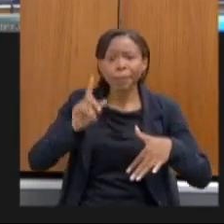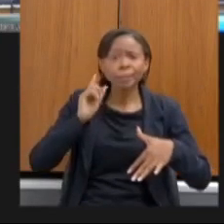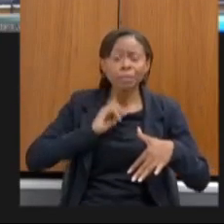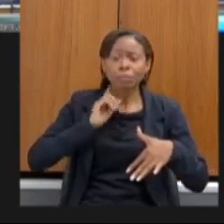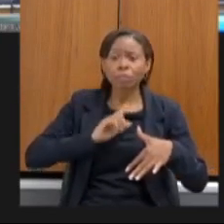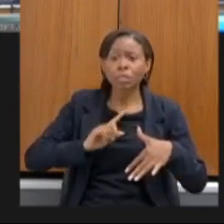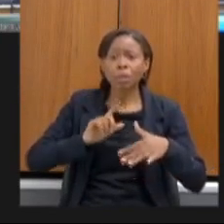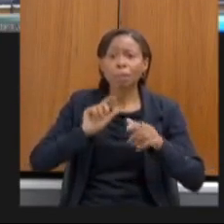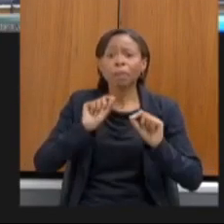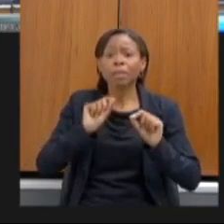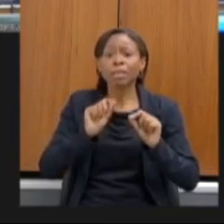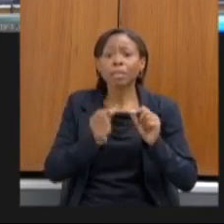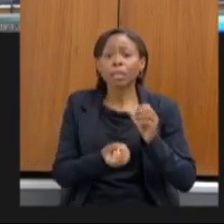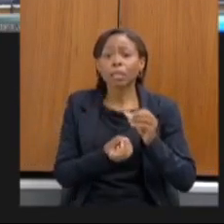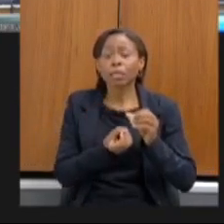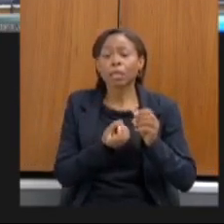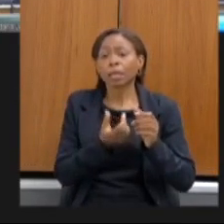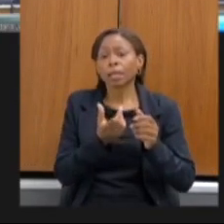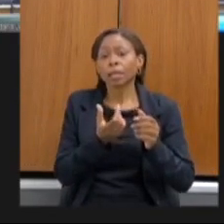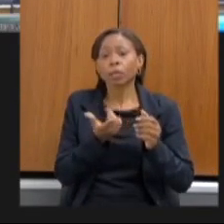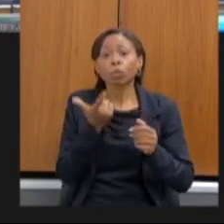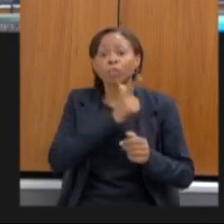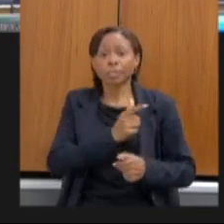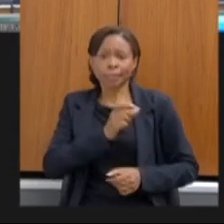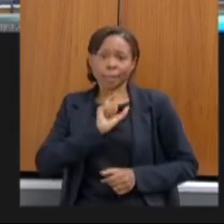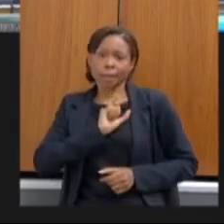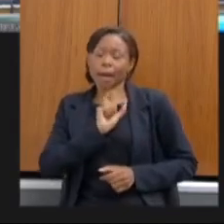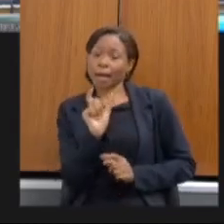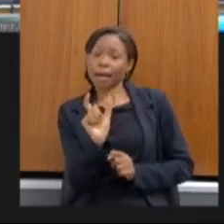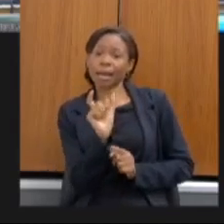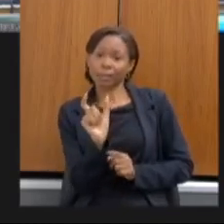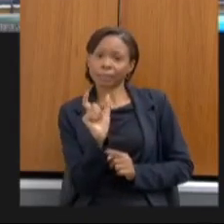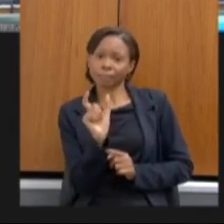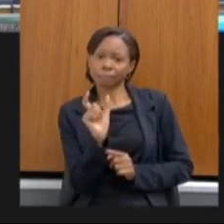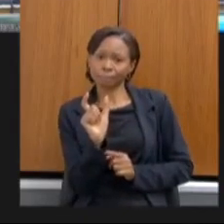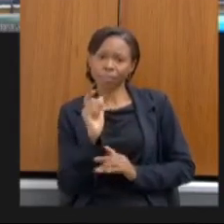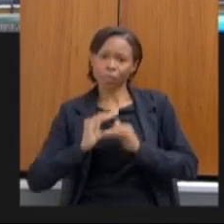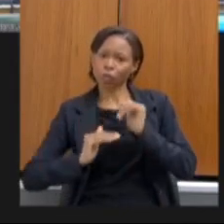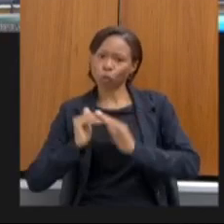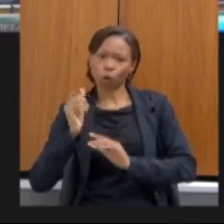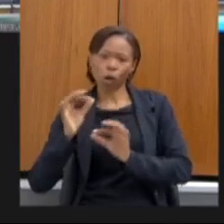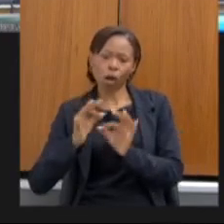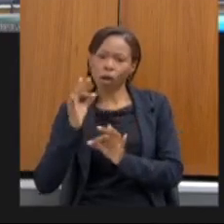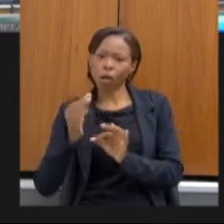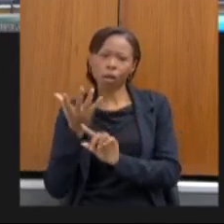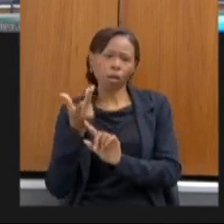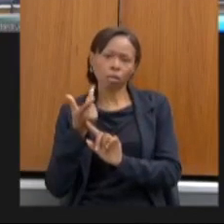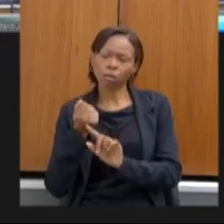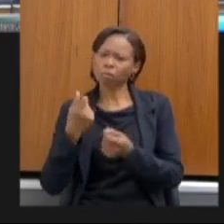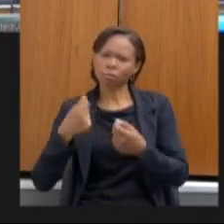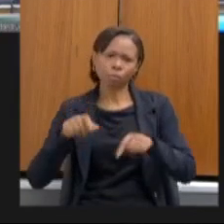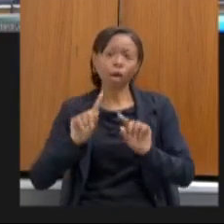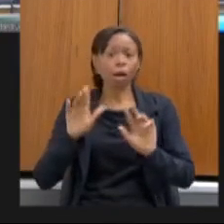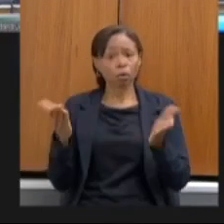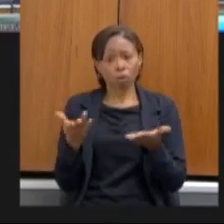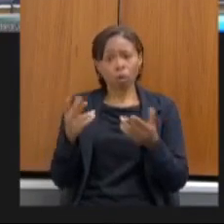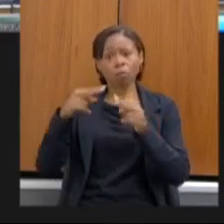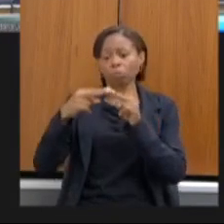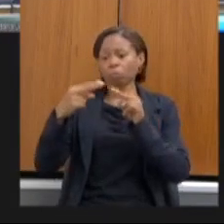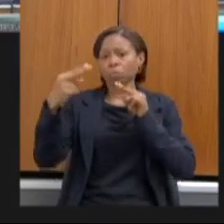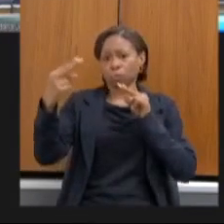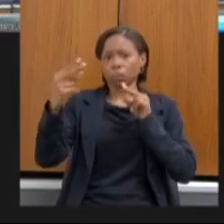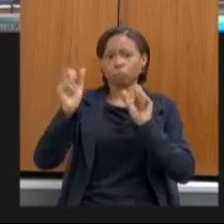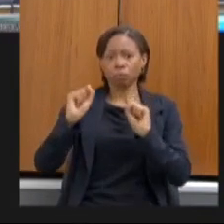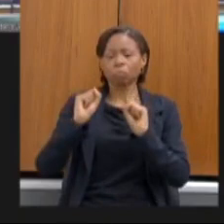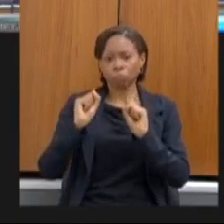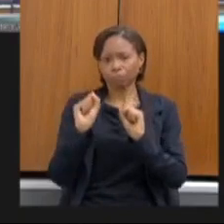então agora ela online e passa a ser mais inclusiva mais fácil para que todos possam